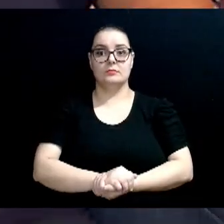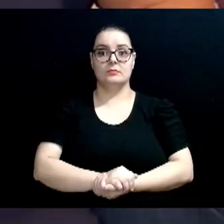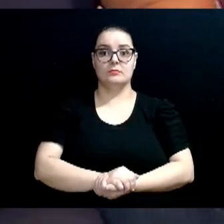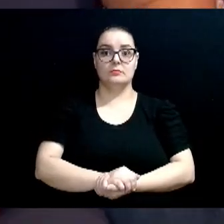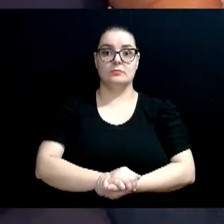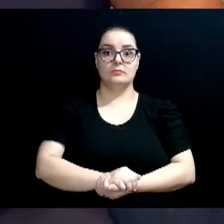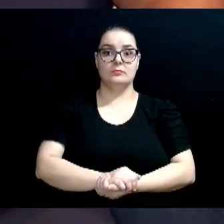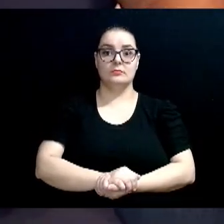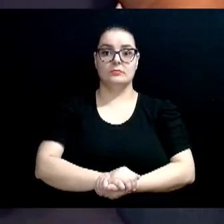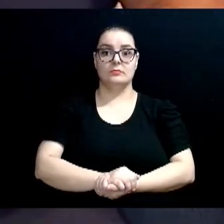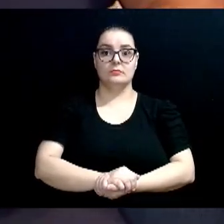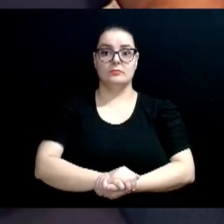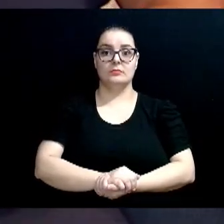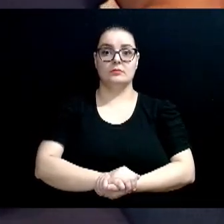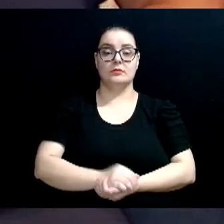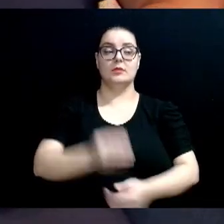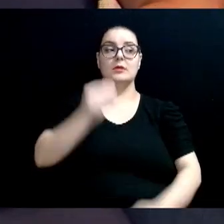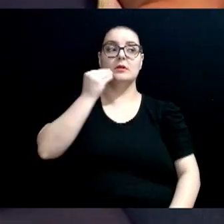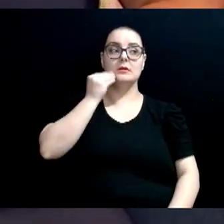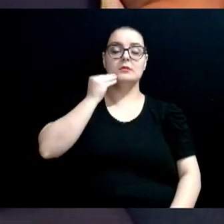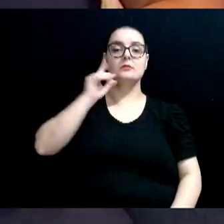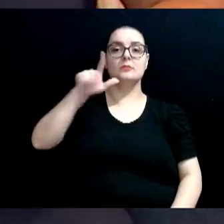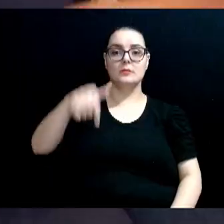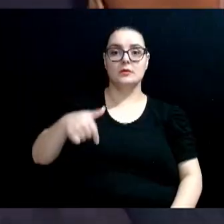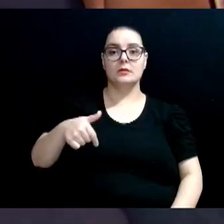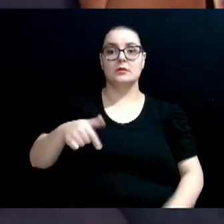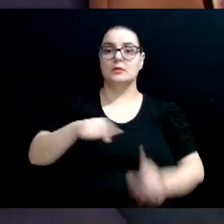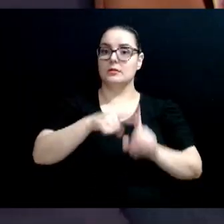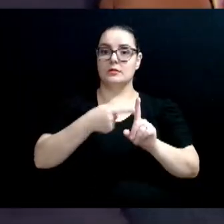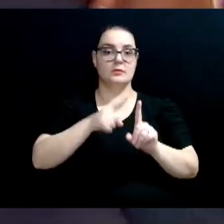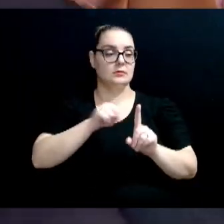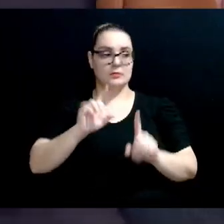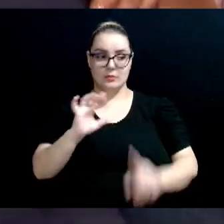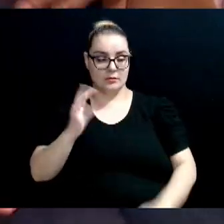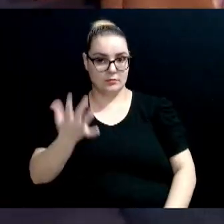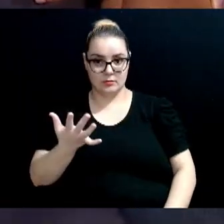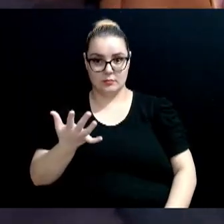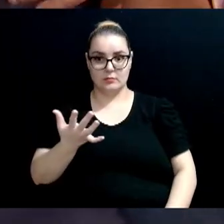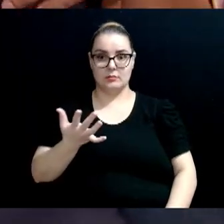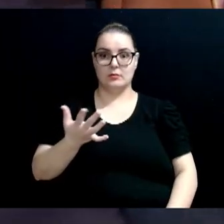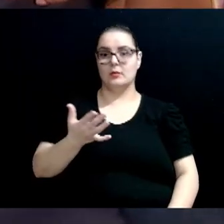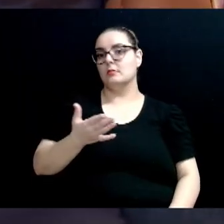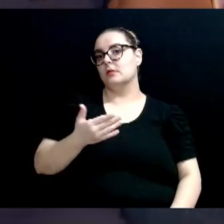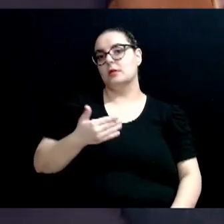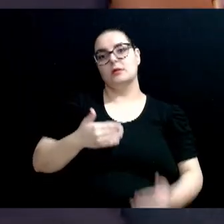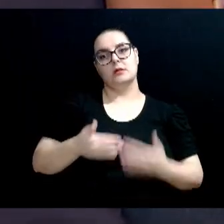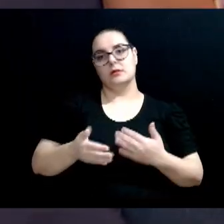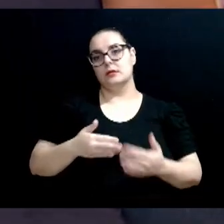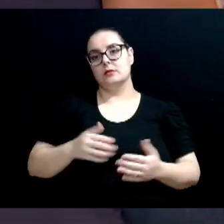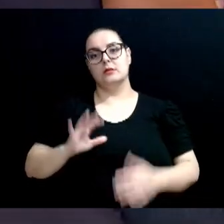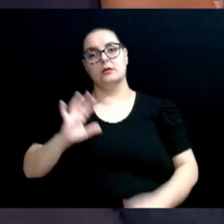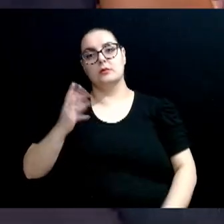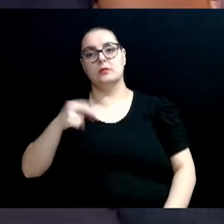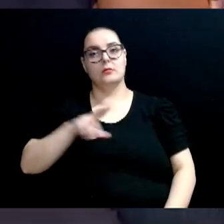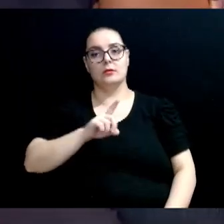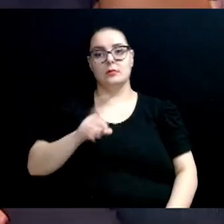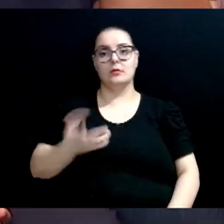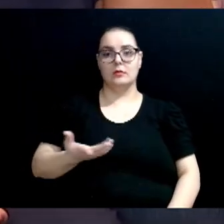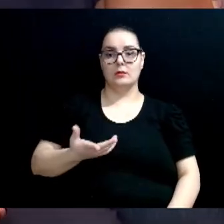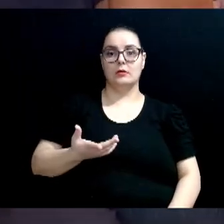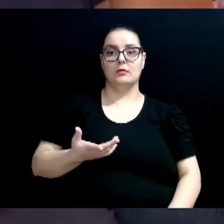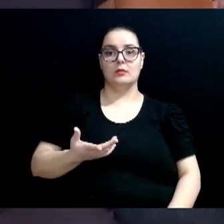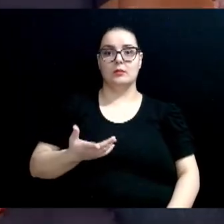gestação não aconteceu, né? Mas independentemente dela ter acontecido ou não, a gente